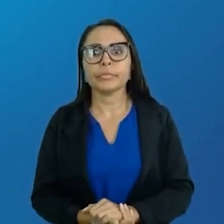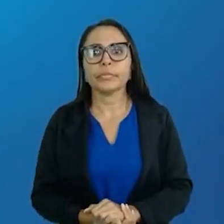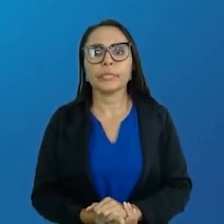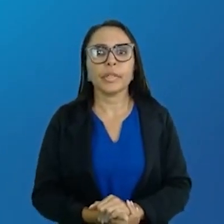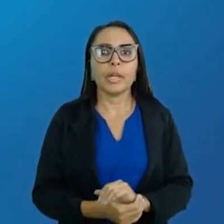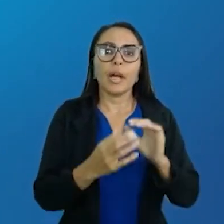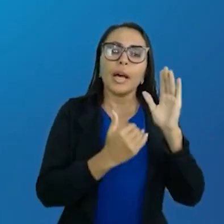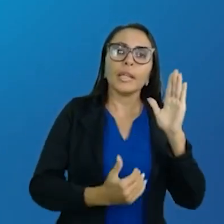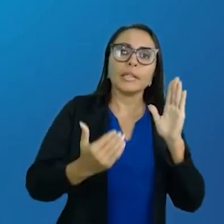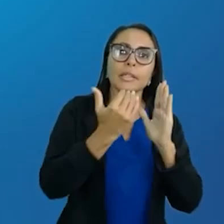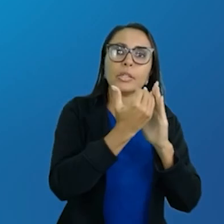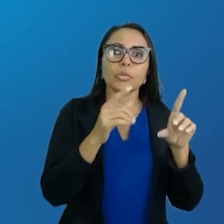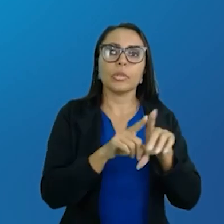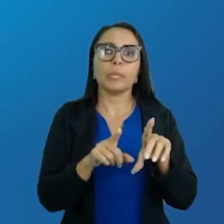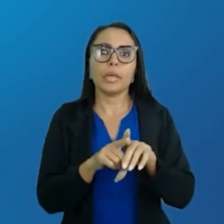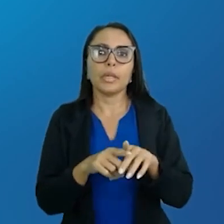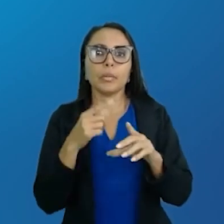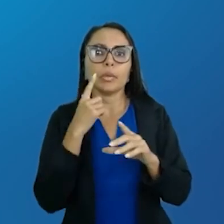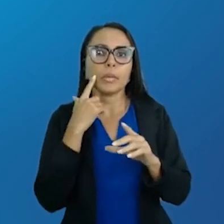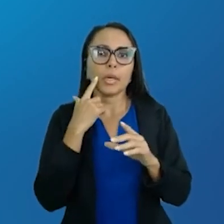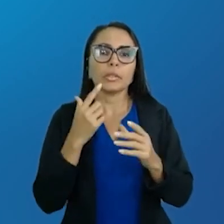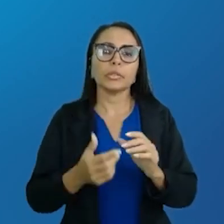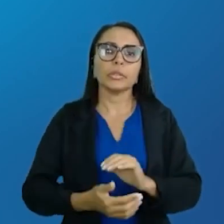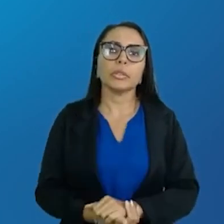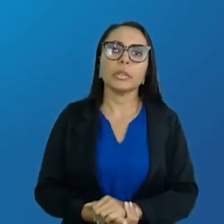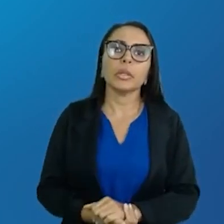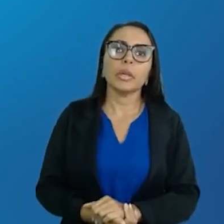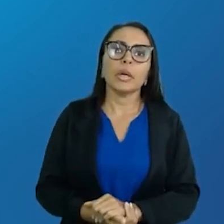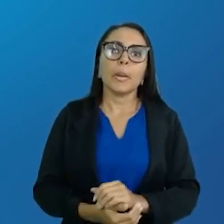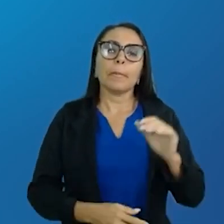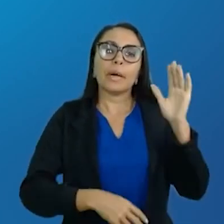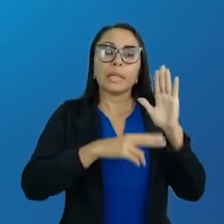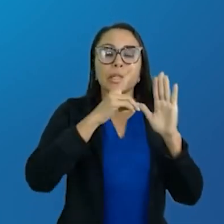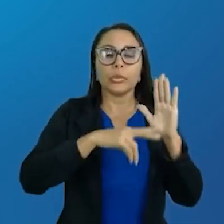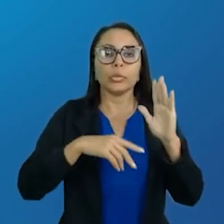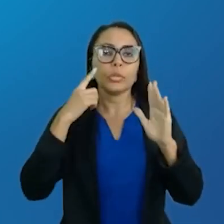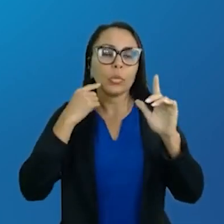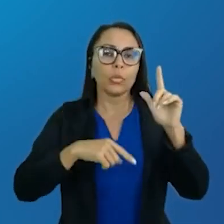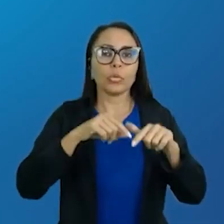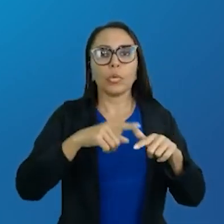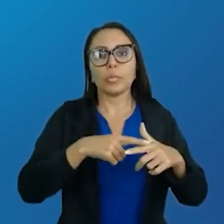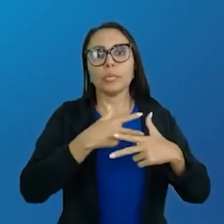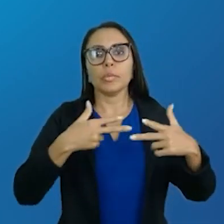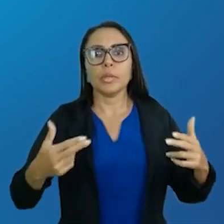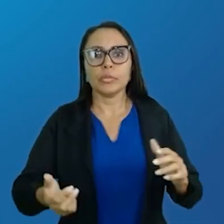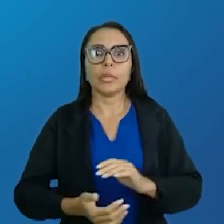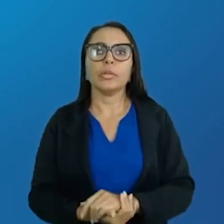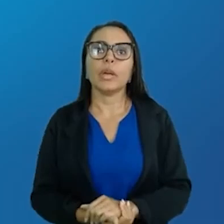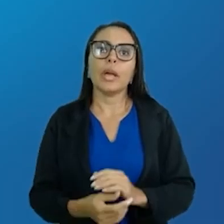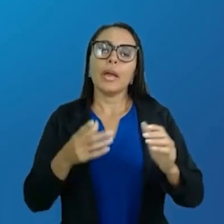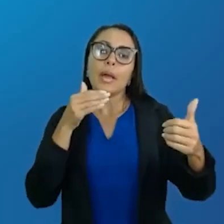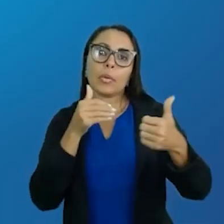disso, se tais elementos são semelhantes, reforçam ainda mais ao nosso cérebro para a leitura de um só objeto. Então, nesse caso, é a